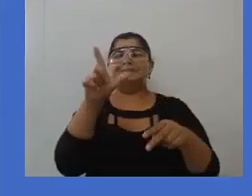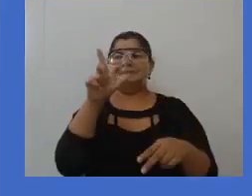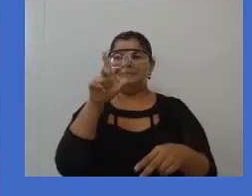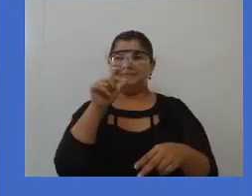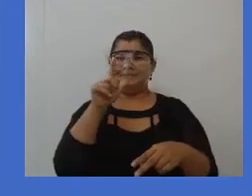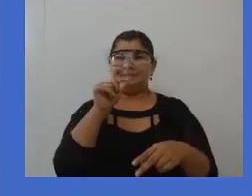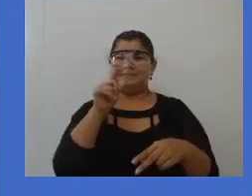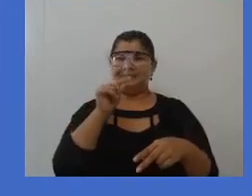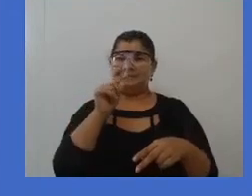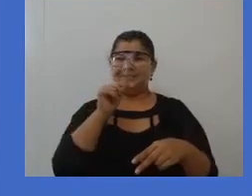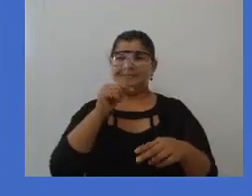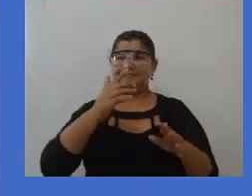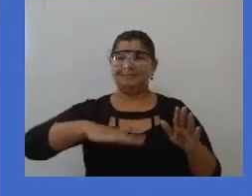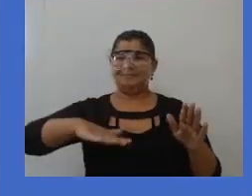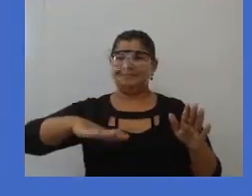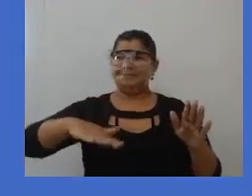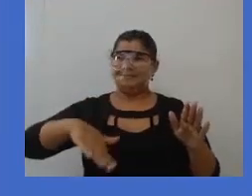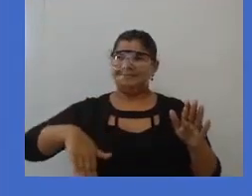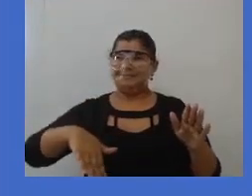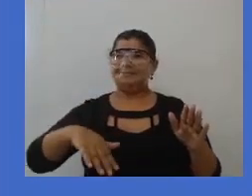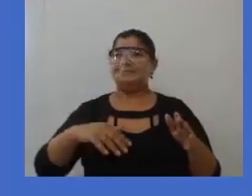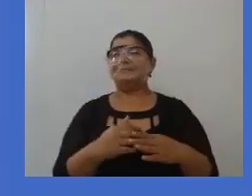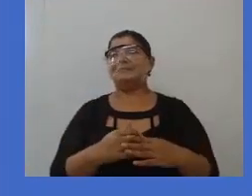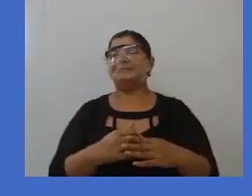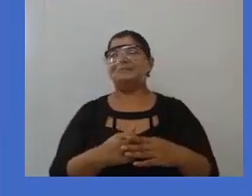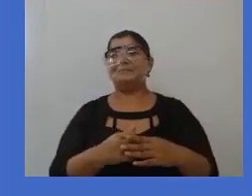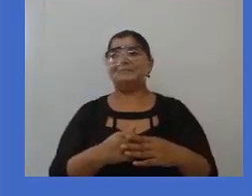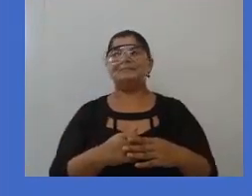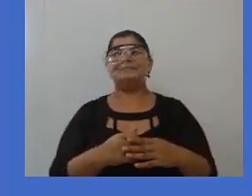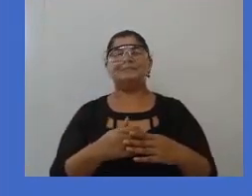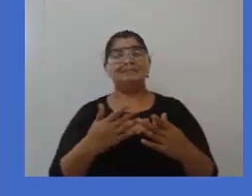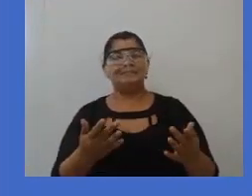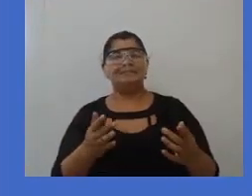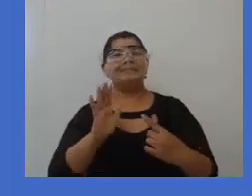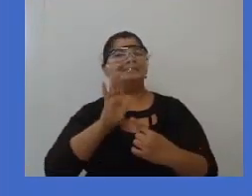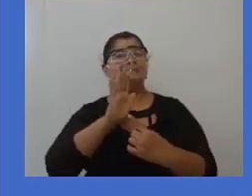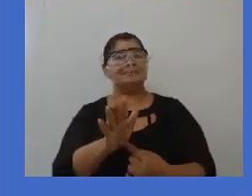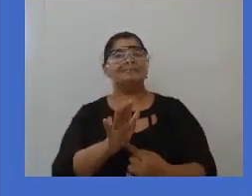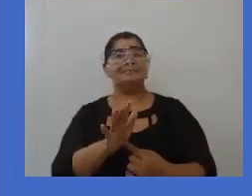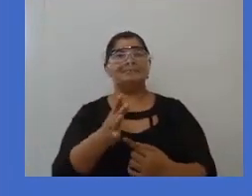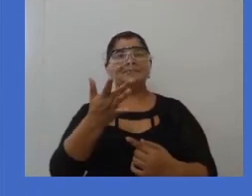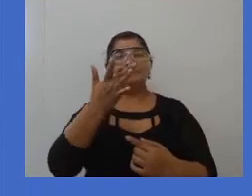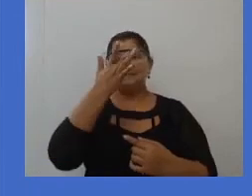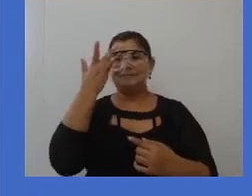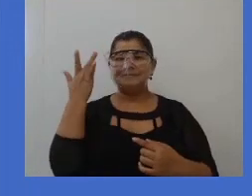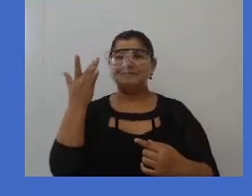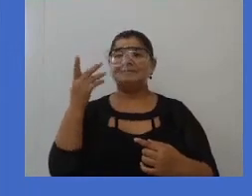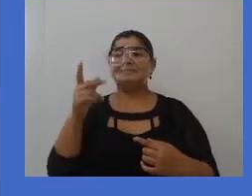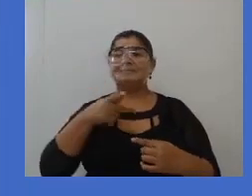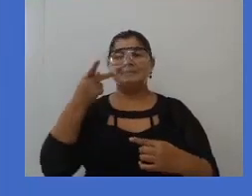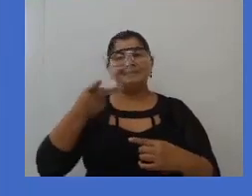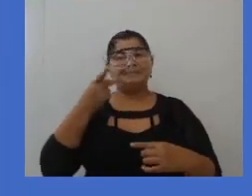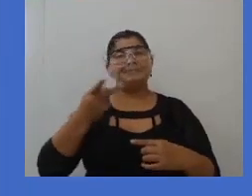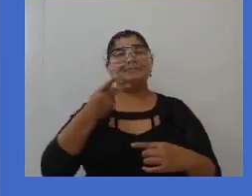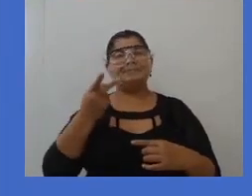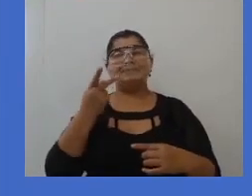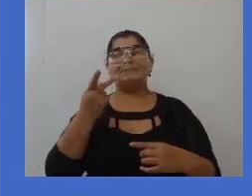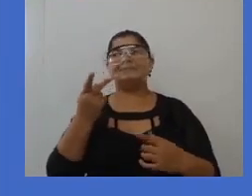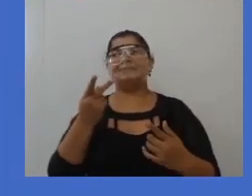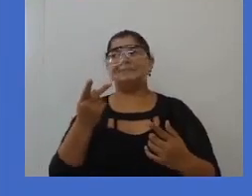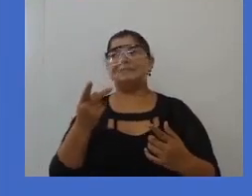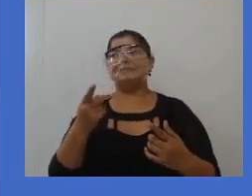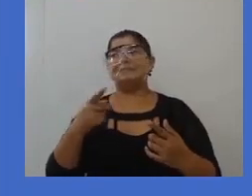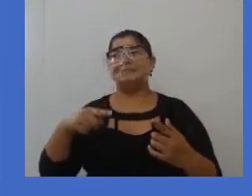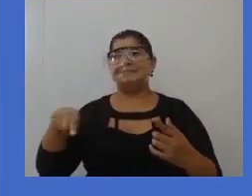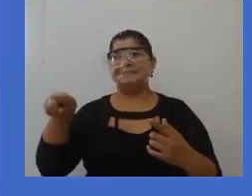mar, e isso está simbolizando a fala de alguém. Vocês certamente, não com